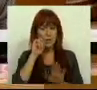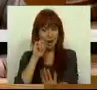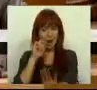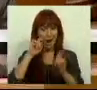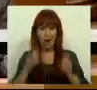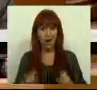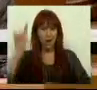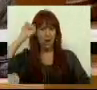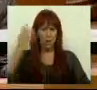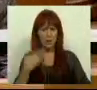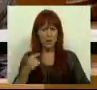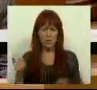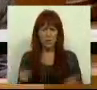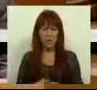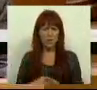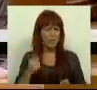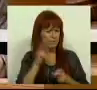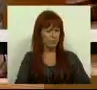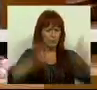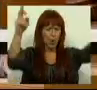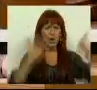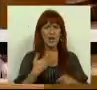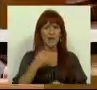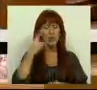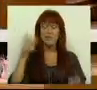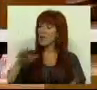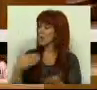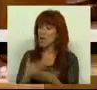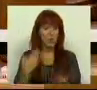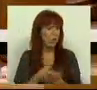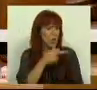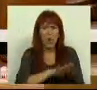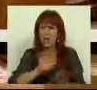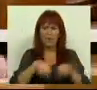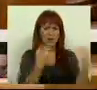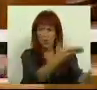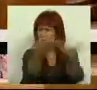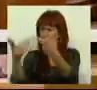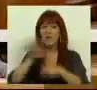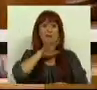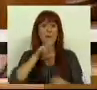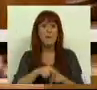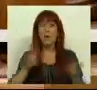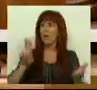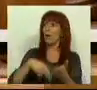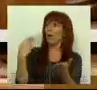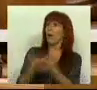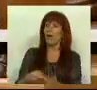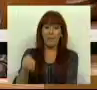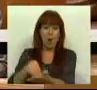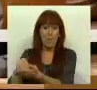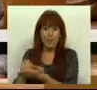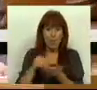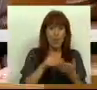déficit, que fez disparar a dívida pública e que gerou situações de calamidade social, com famílias a cair na bolsa de